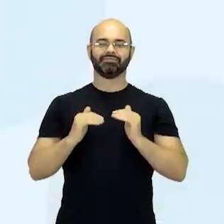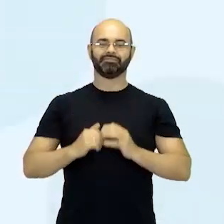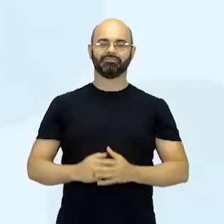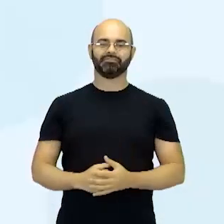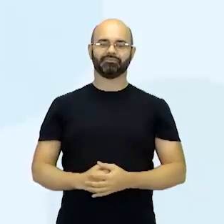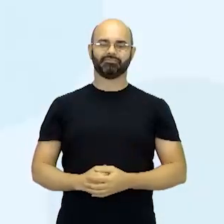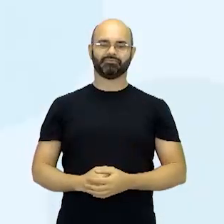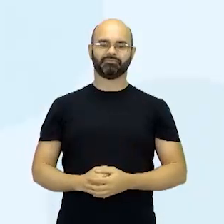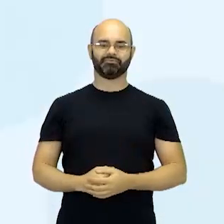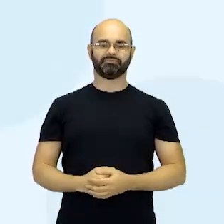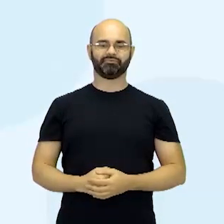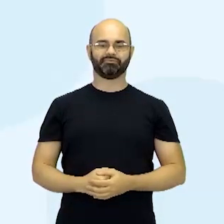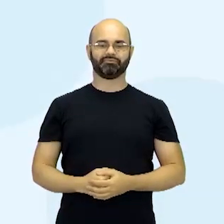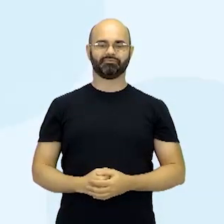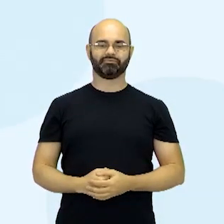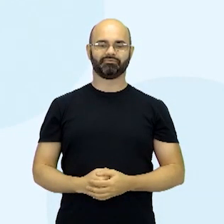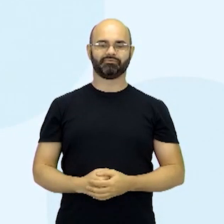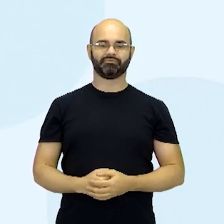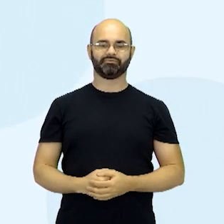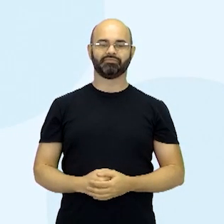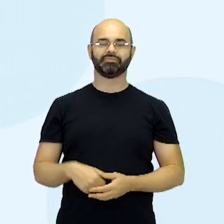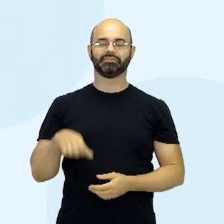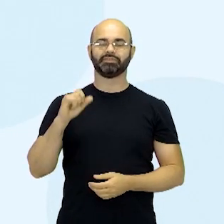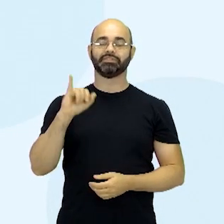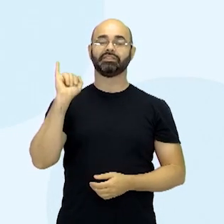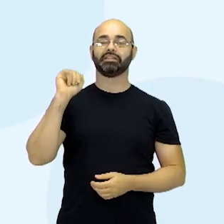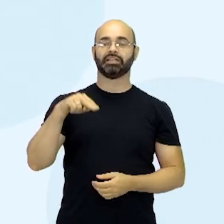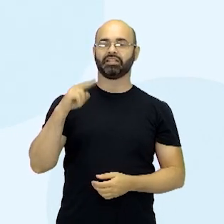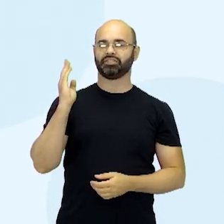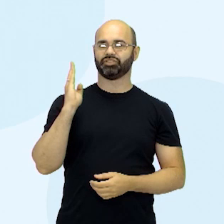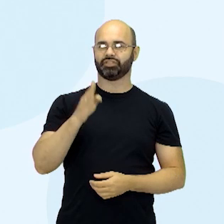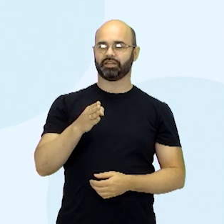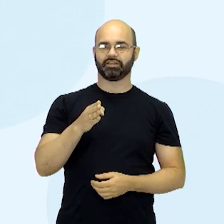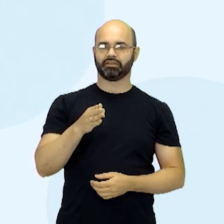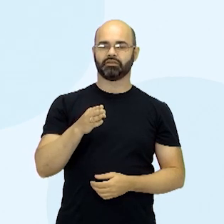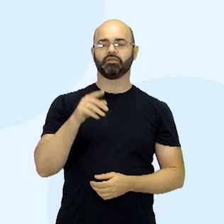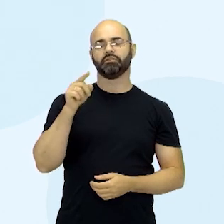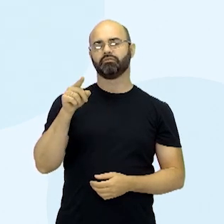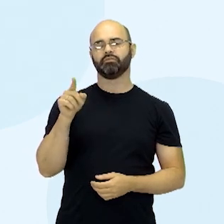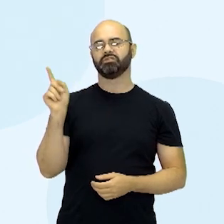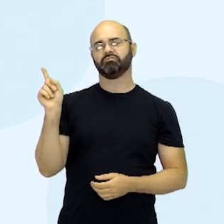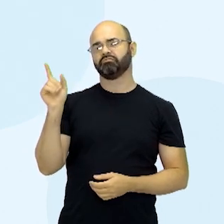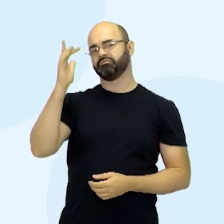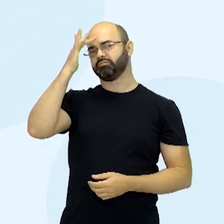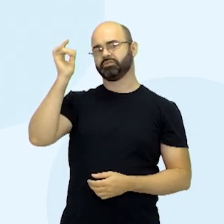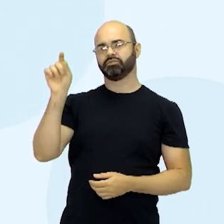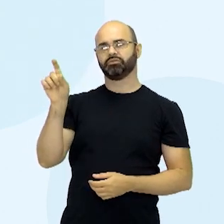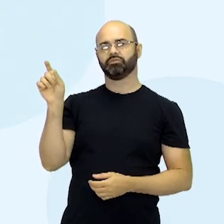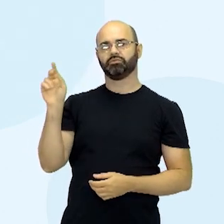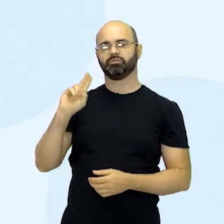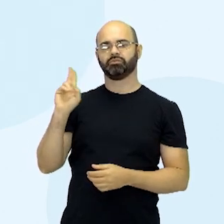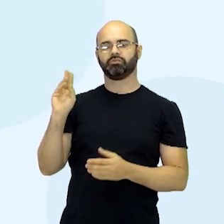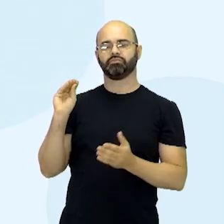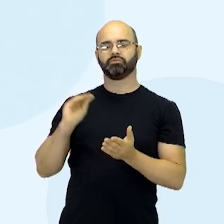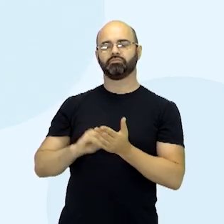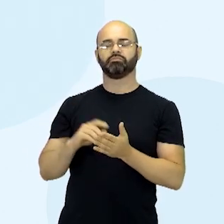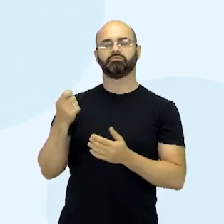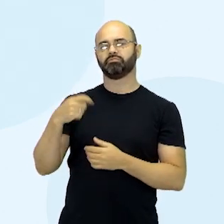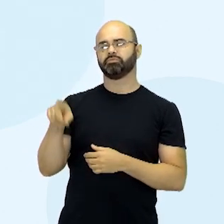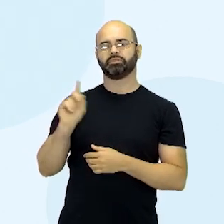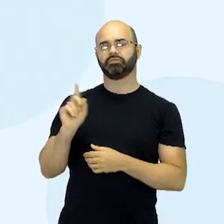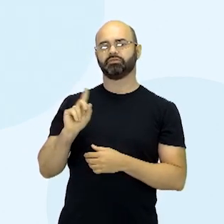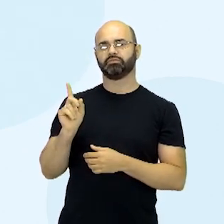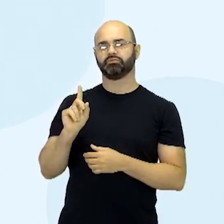aí. Ao fazer uma citação indireta, você não precisa dar os créditos à pessoa de referência para a